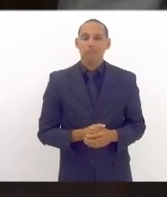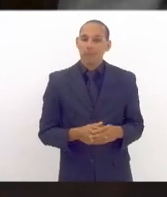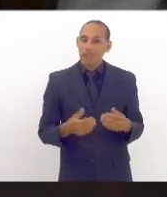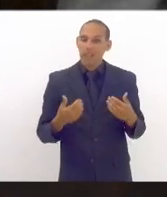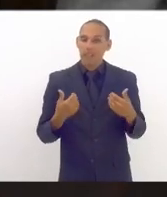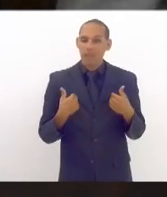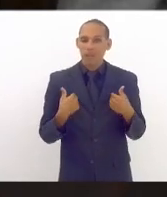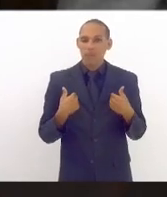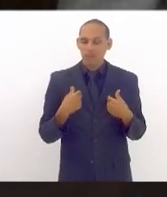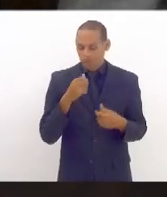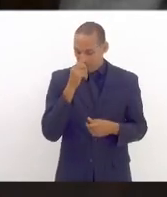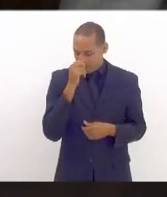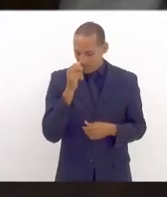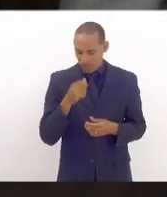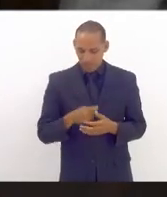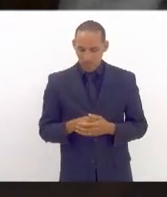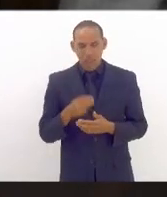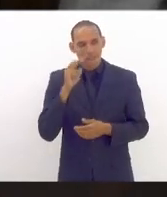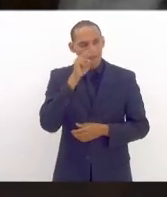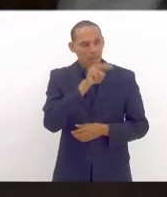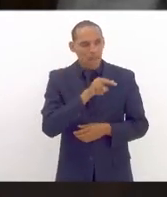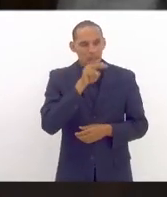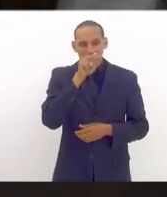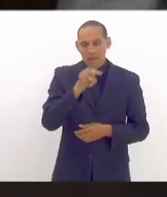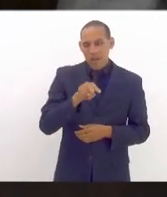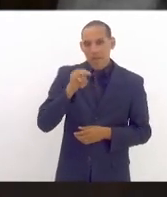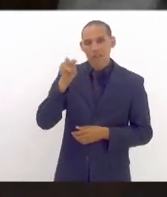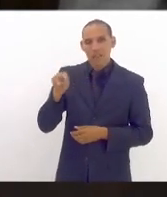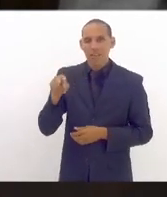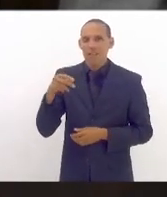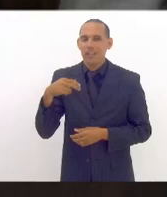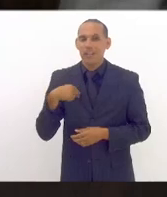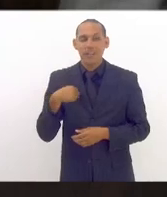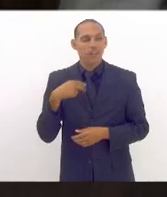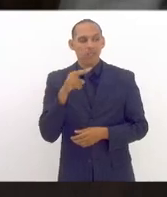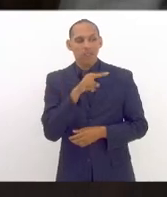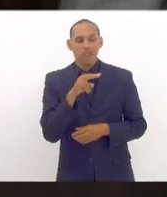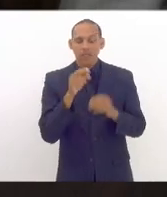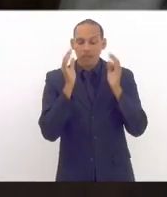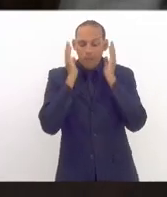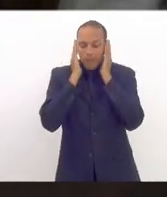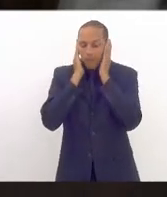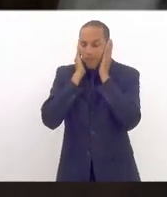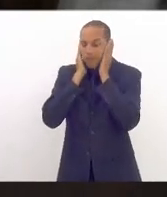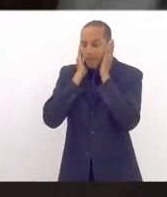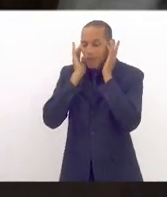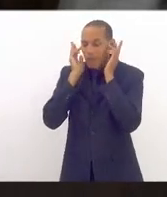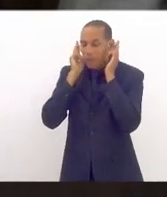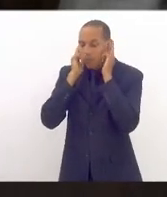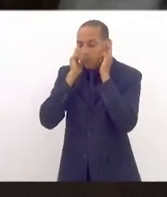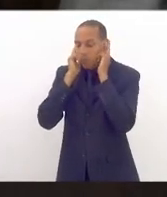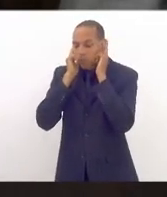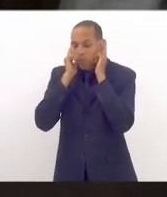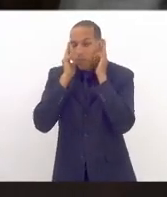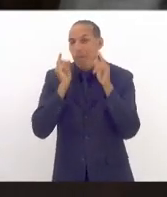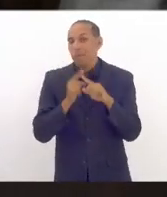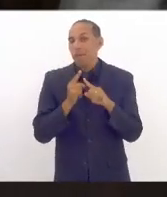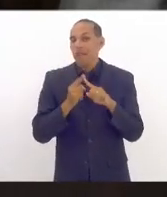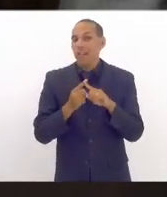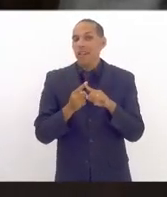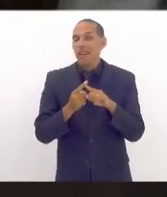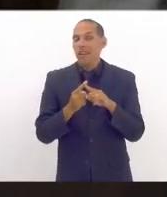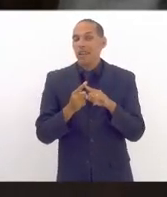eu já quando vejo algumas pessoas eu já boto o dedo no ouvido porque a maior reclamação